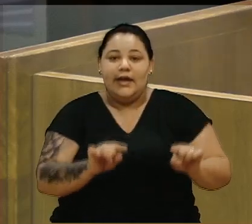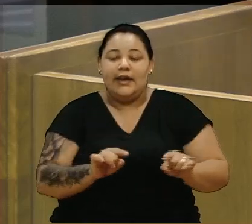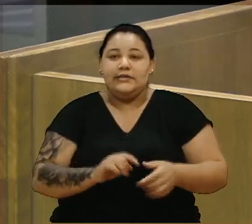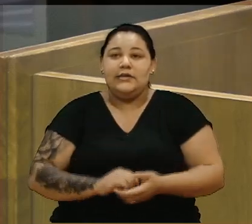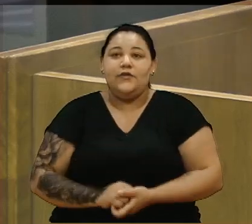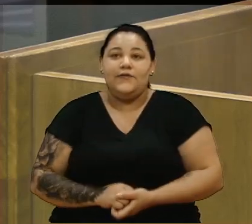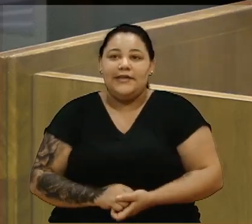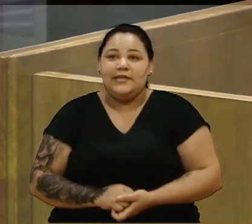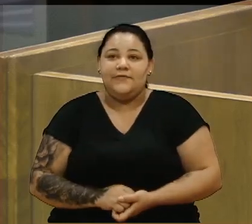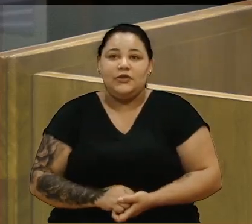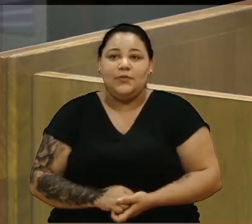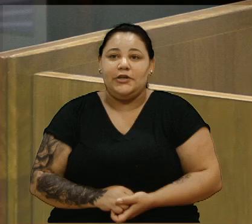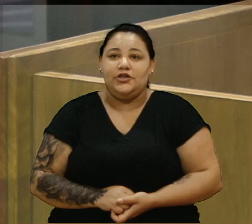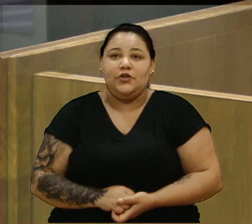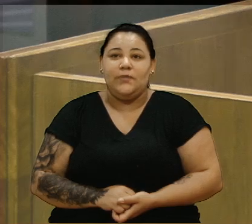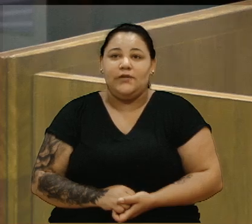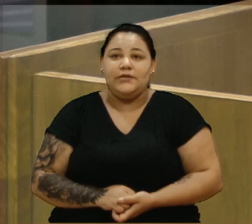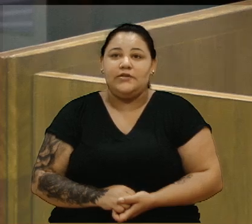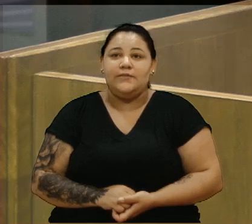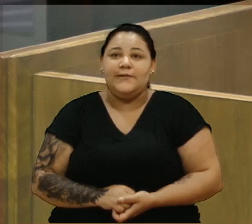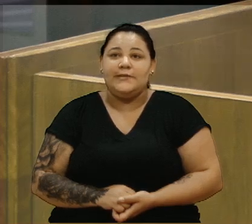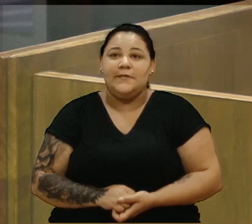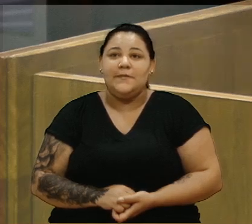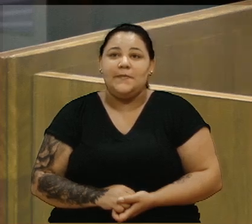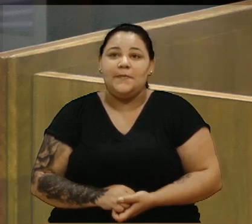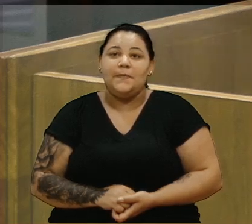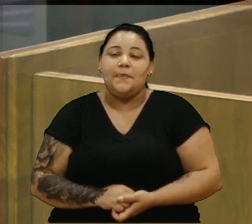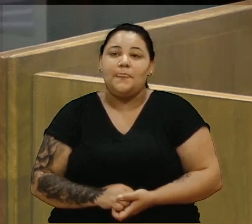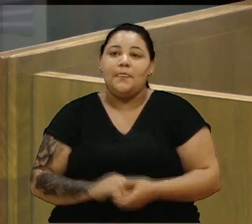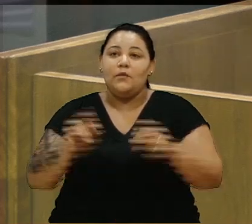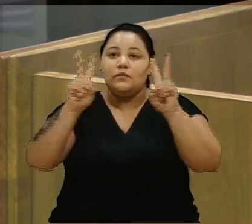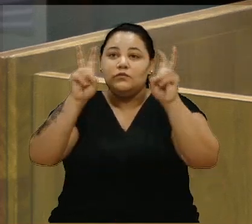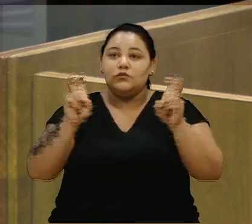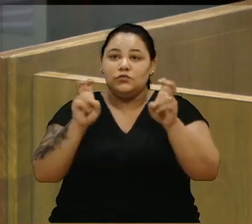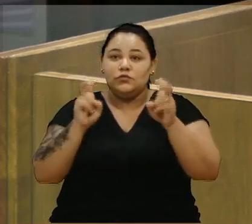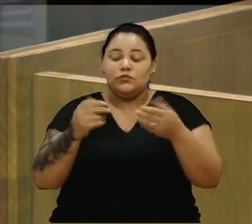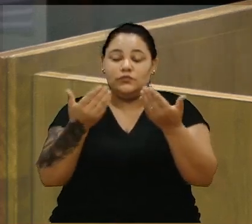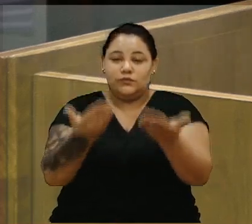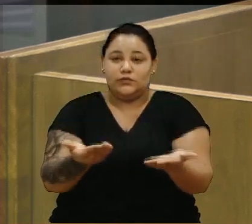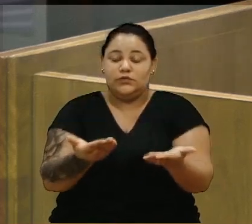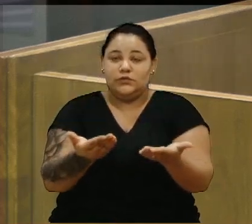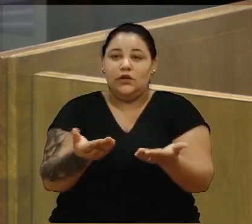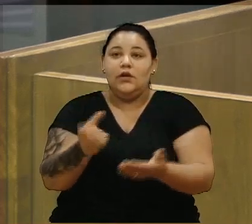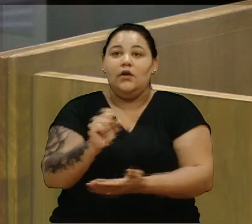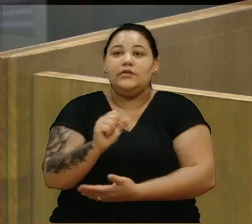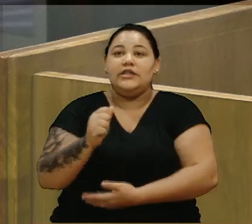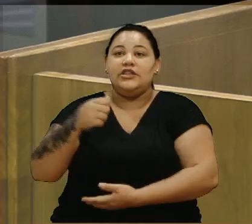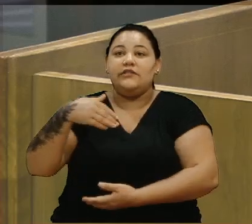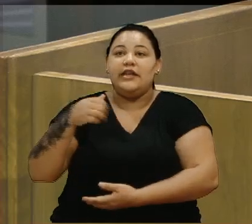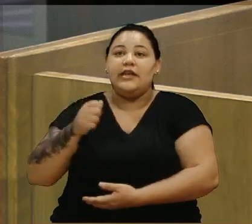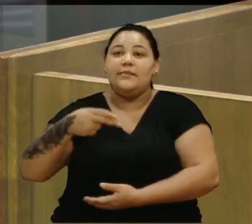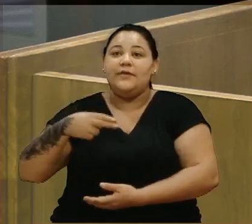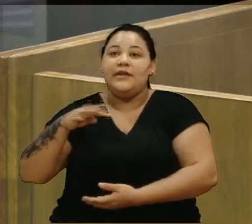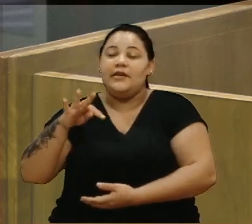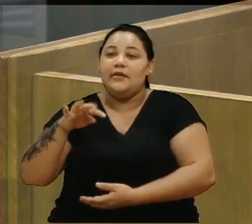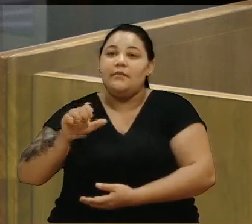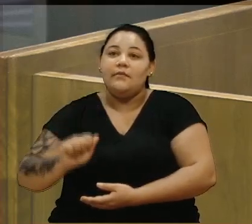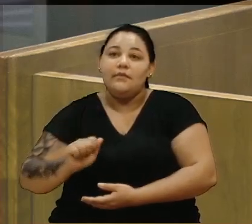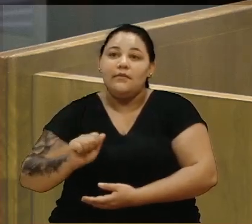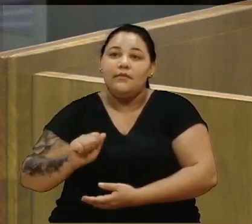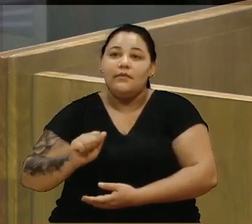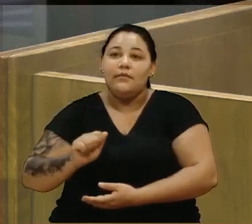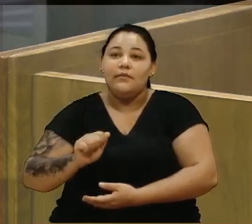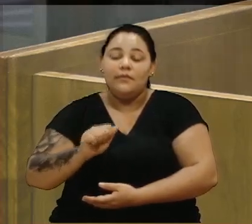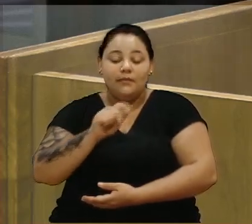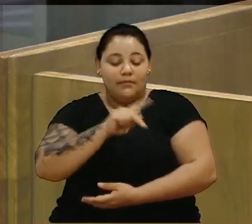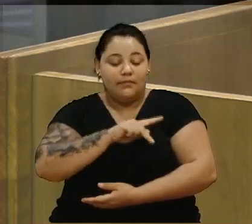que nós tivemos nessa sessão de hoje, com o tema trazido pela Samanta, que é a nossa atual presidente do Conselho Municipal de